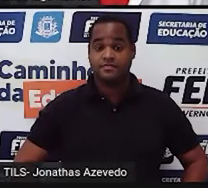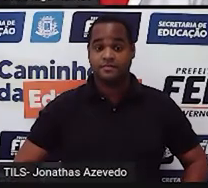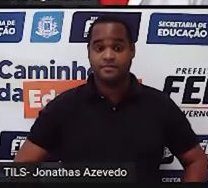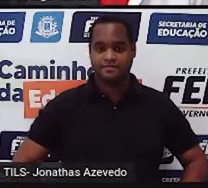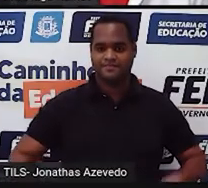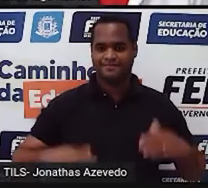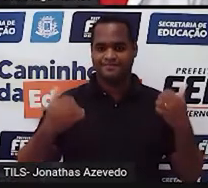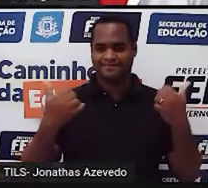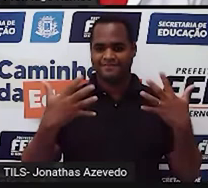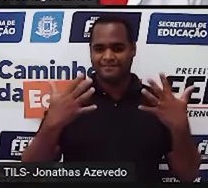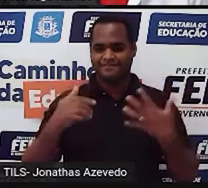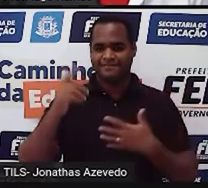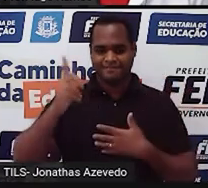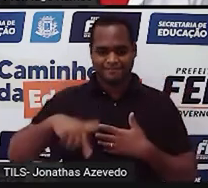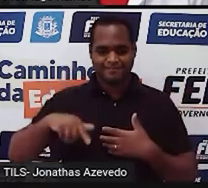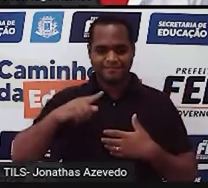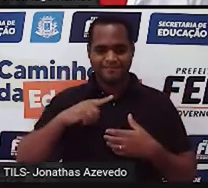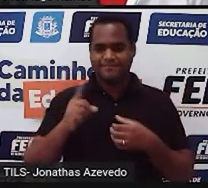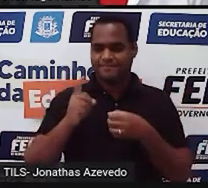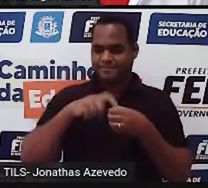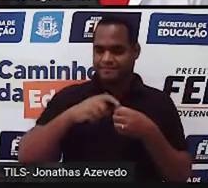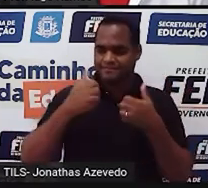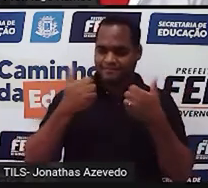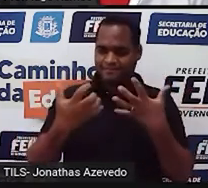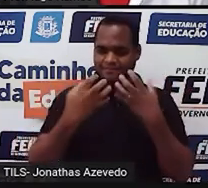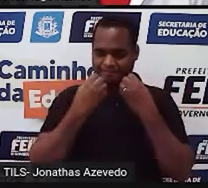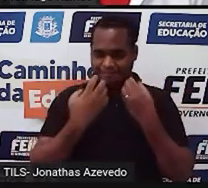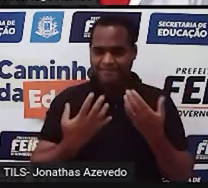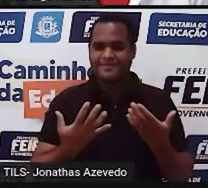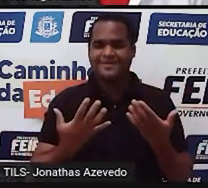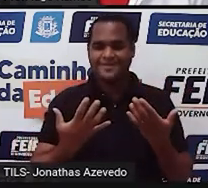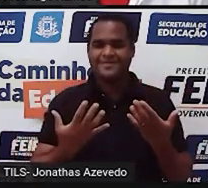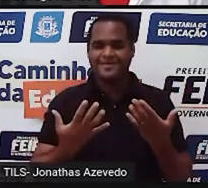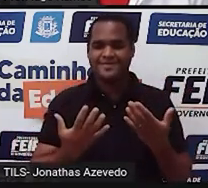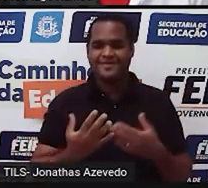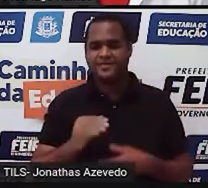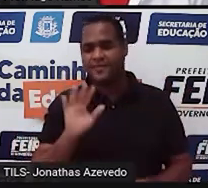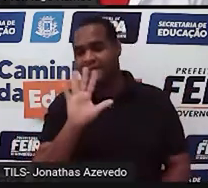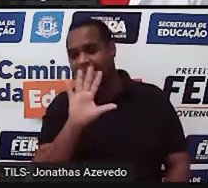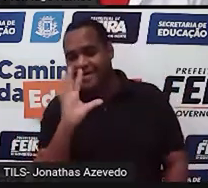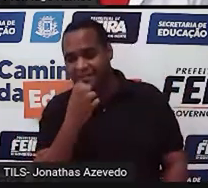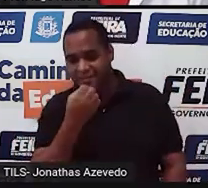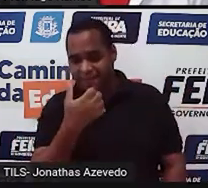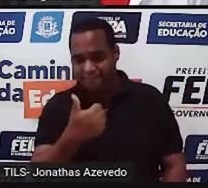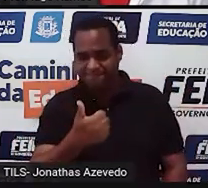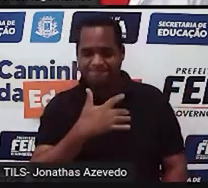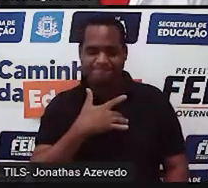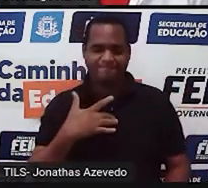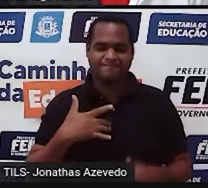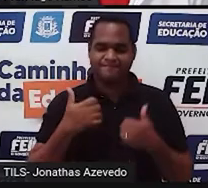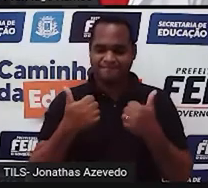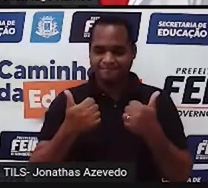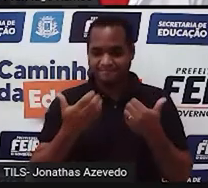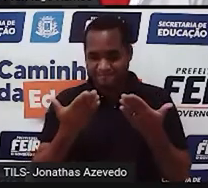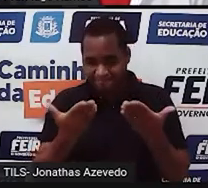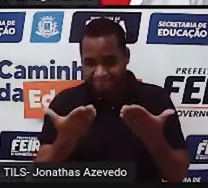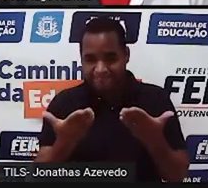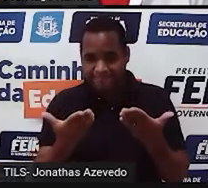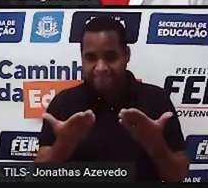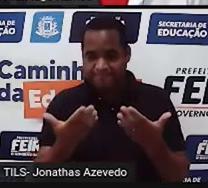nós estamos de volta é isso aí Olá tudo bem com você aí do outro lado